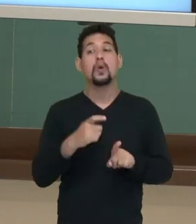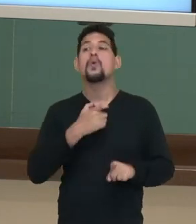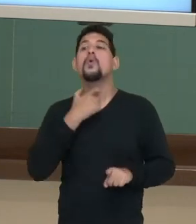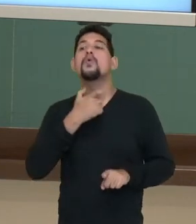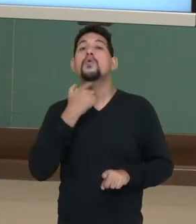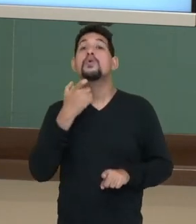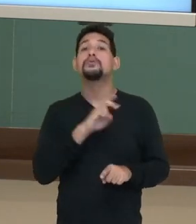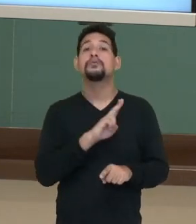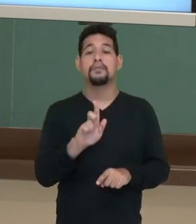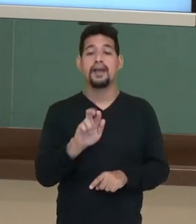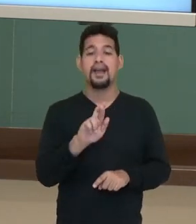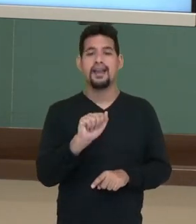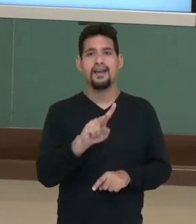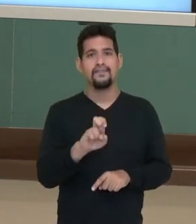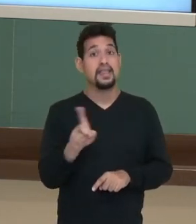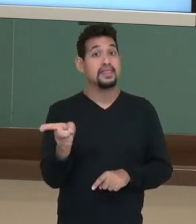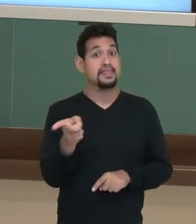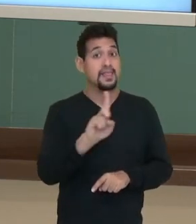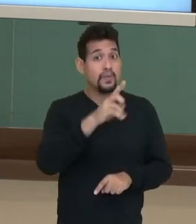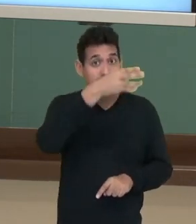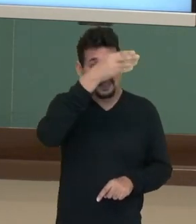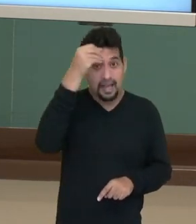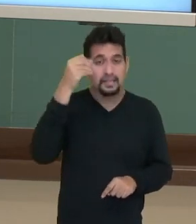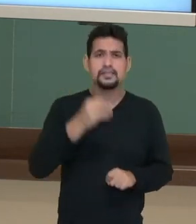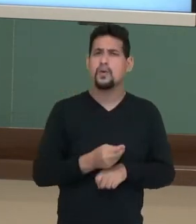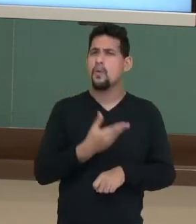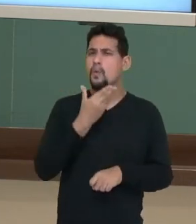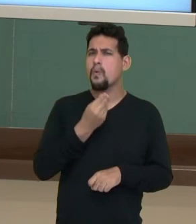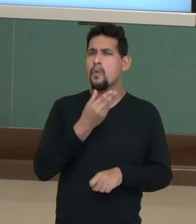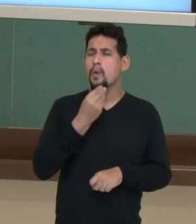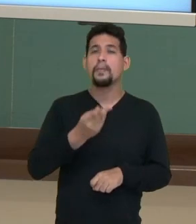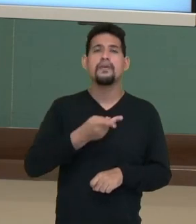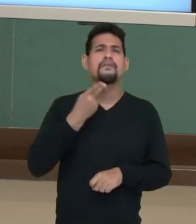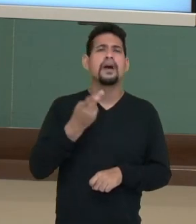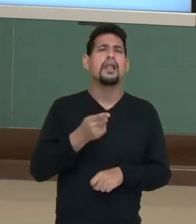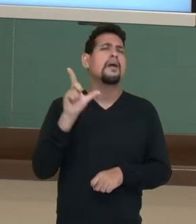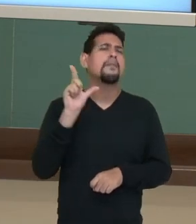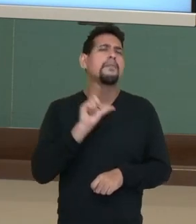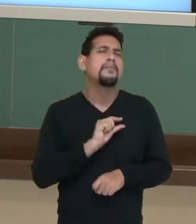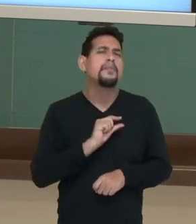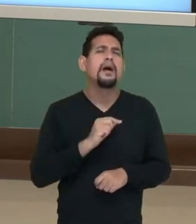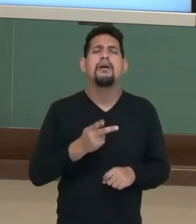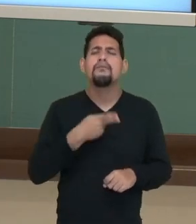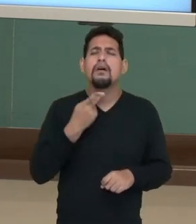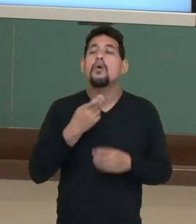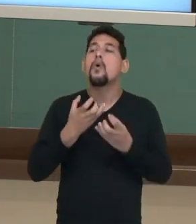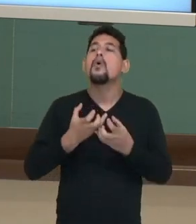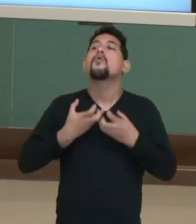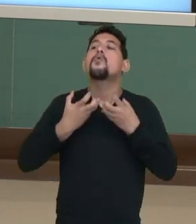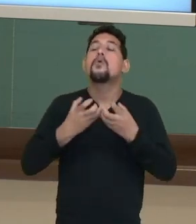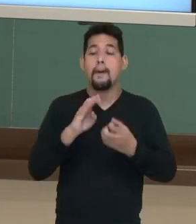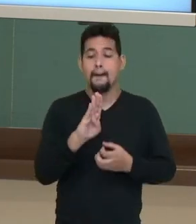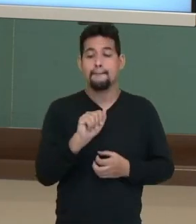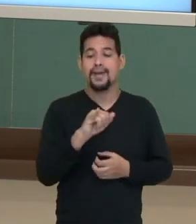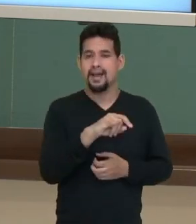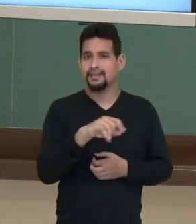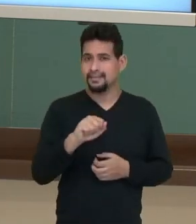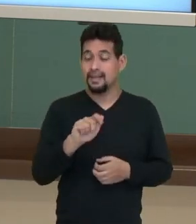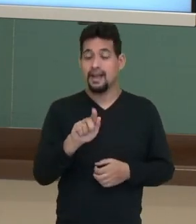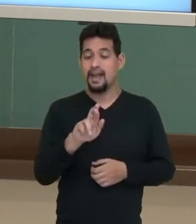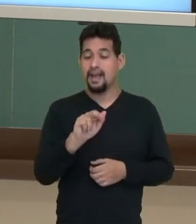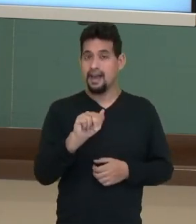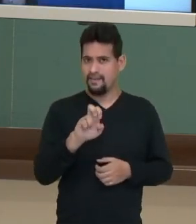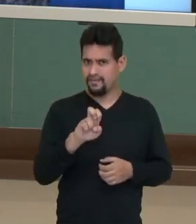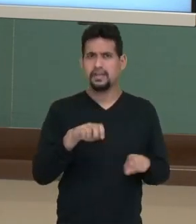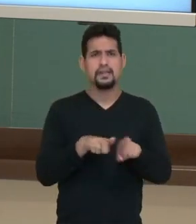chamamos de grave. Você não pode esquecer que os homens falam com baixa frequência, falam grosso. Grave é grosso. E